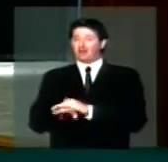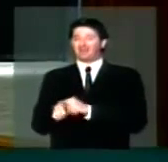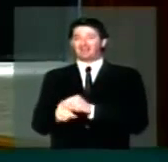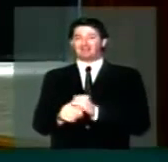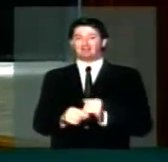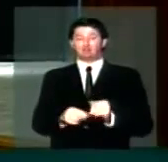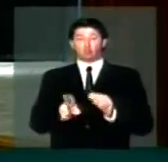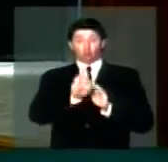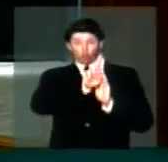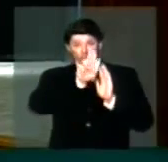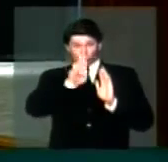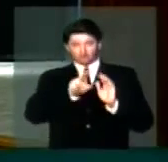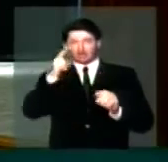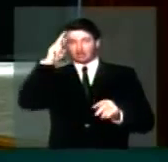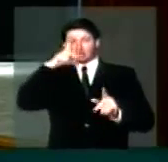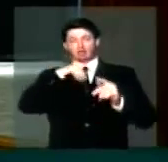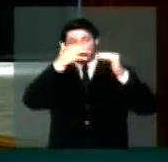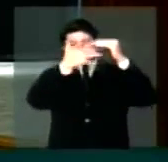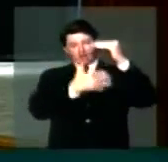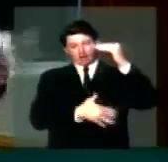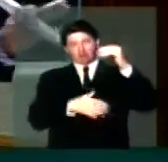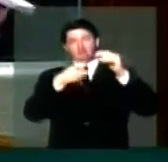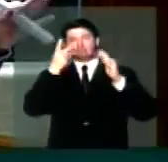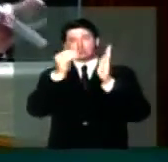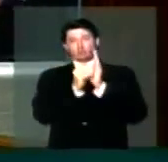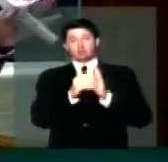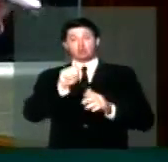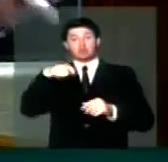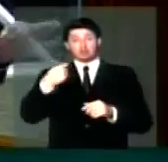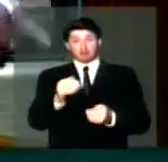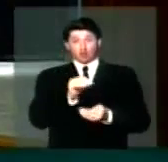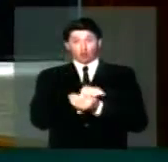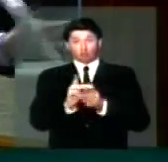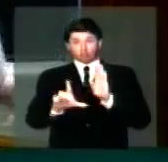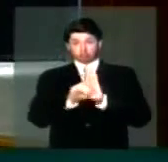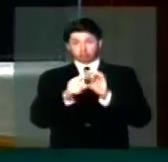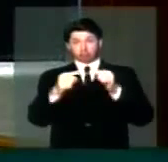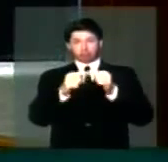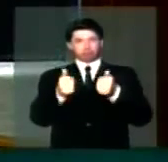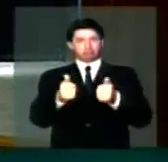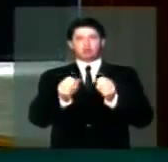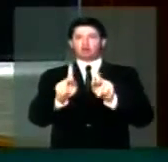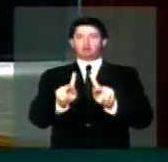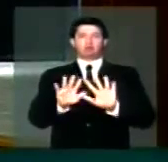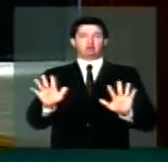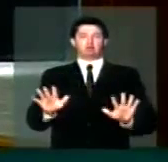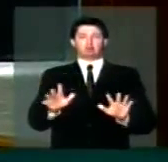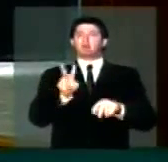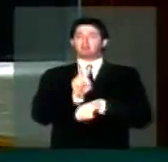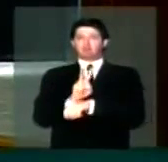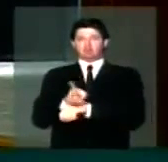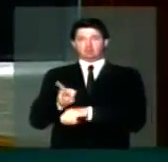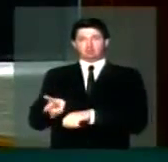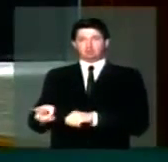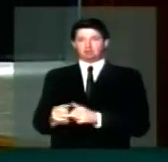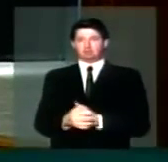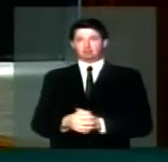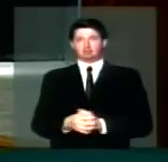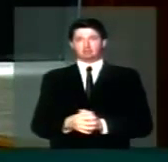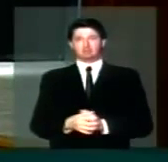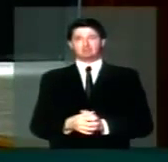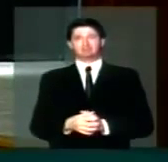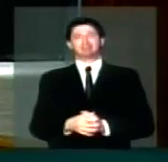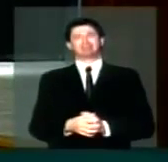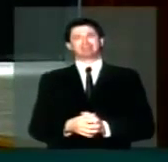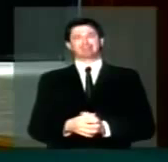um desses nomes tem um histórico por trás deles. Aqueles que têm contas legais, com certeza, serão preservados.